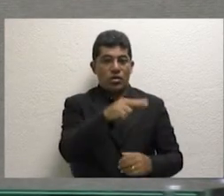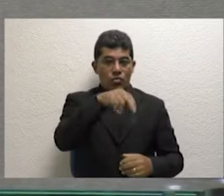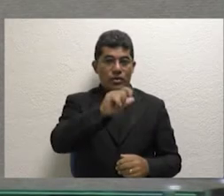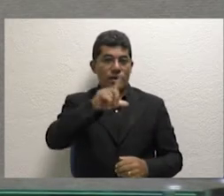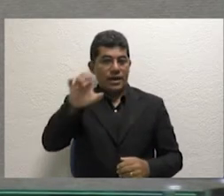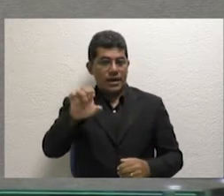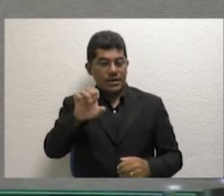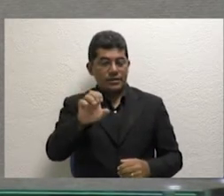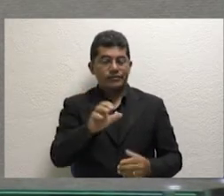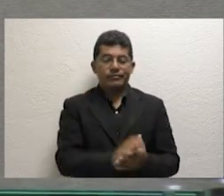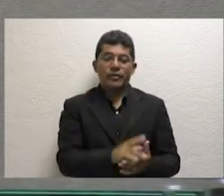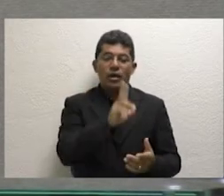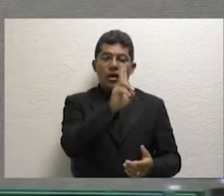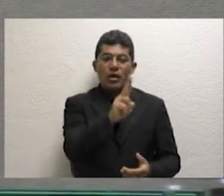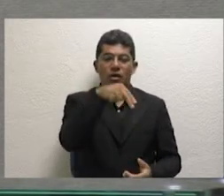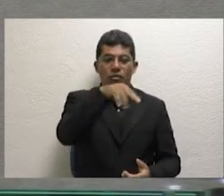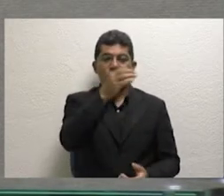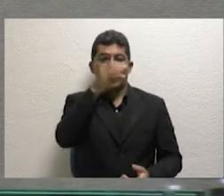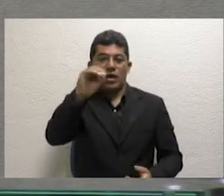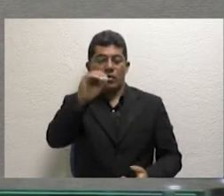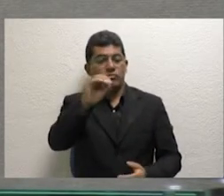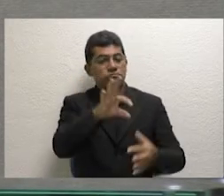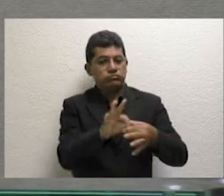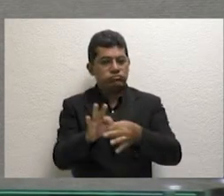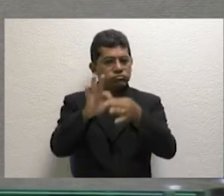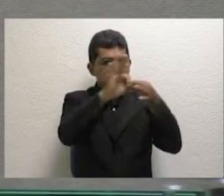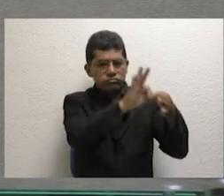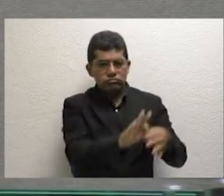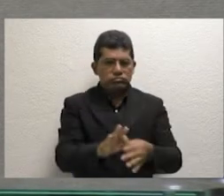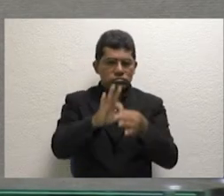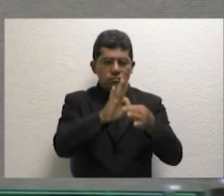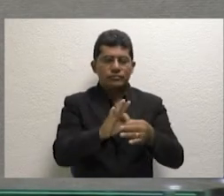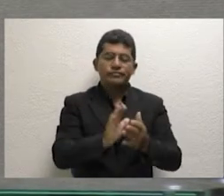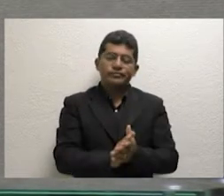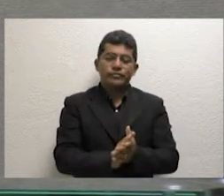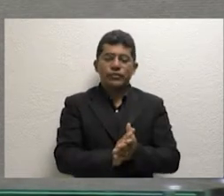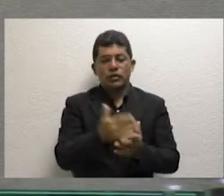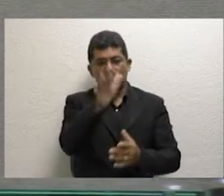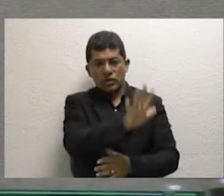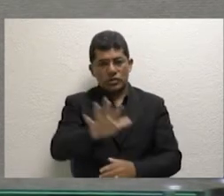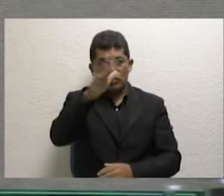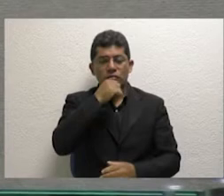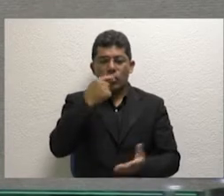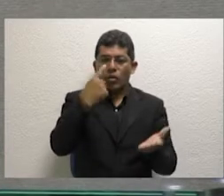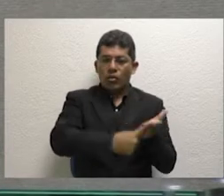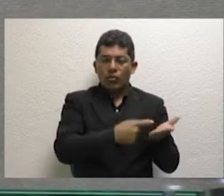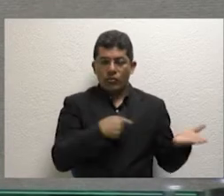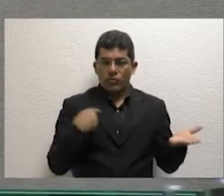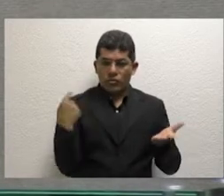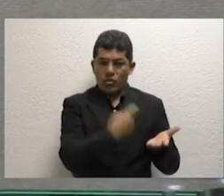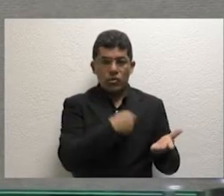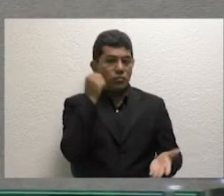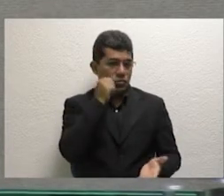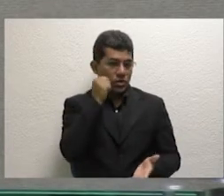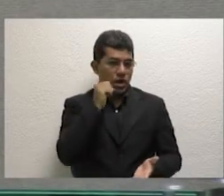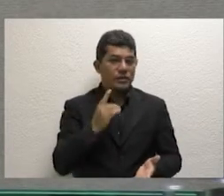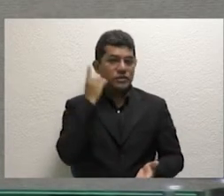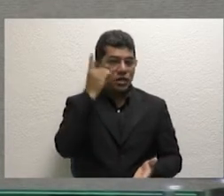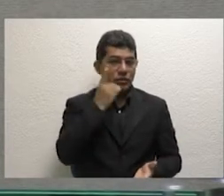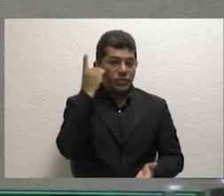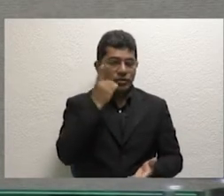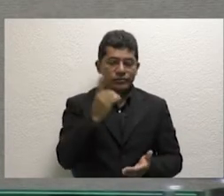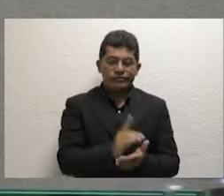Legislativos Estaduais recebeu na última sexta-feira um convite para que nós mulheres deputadas